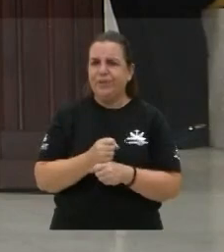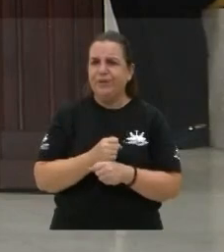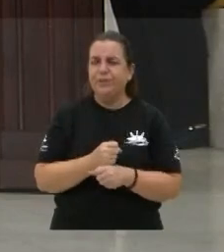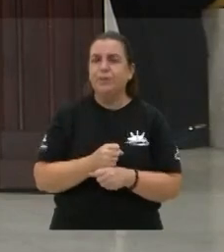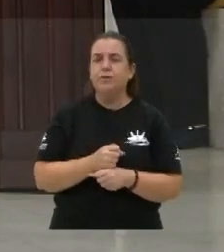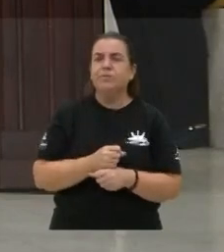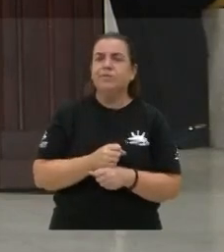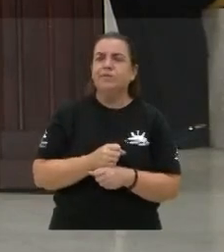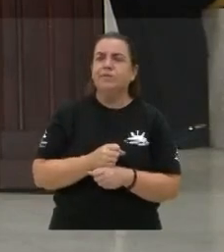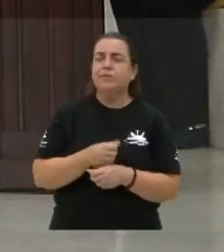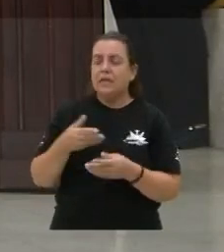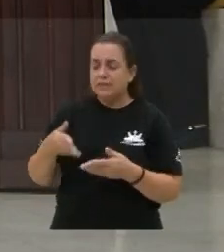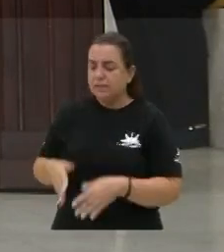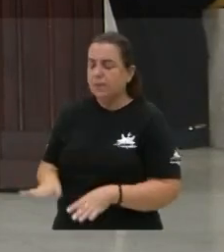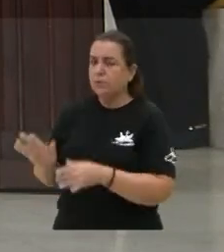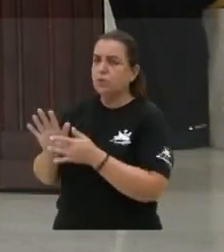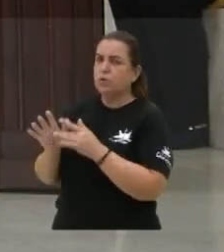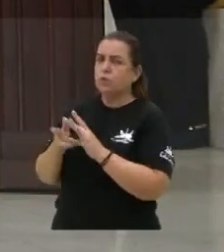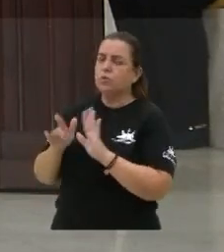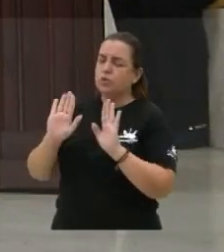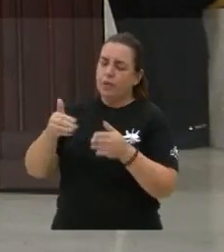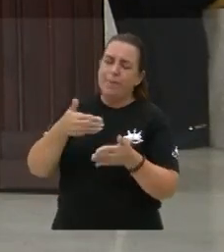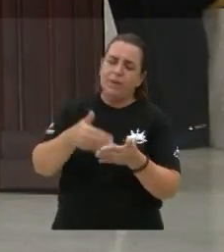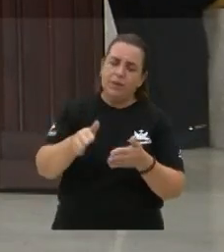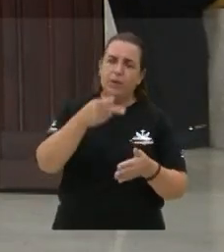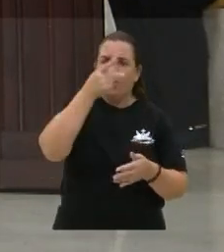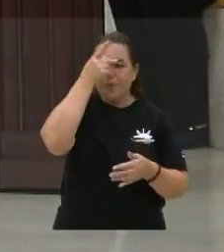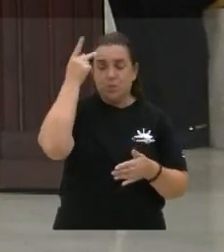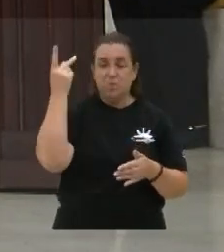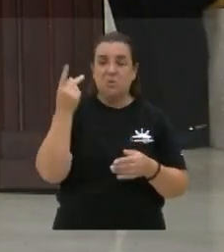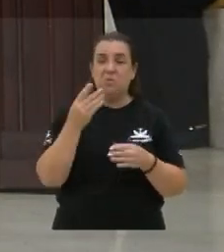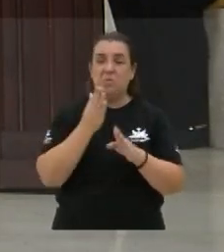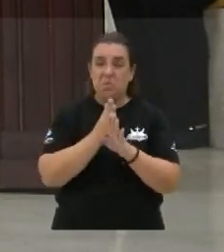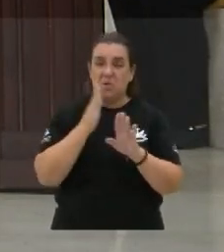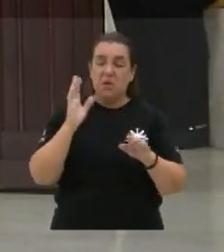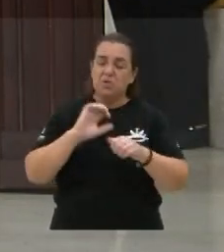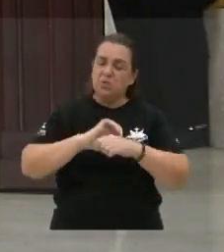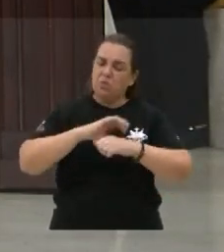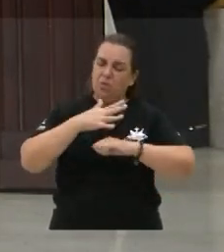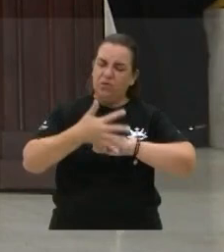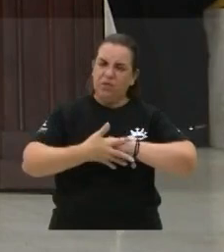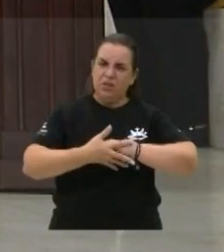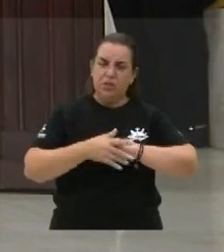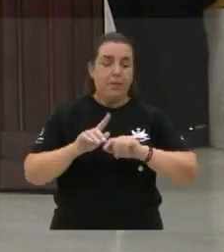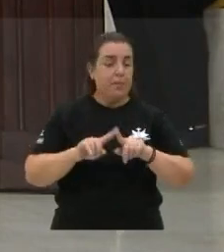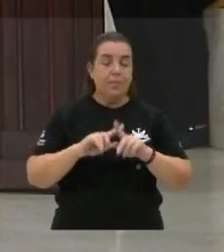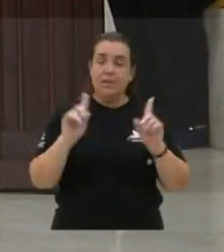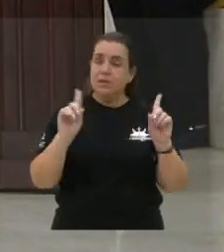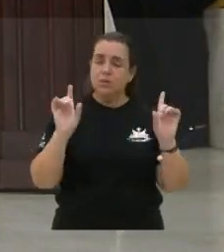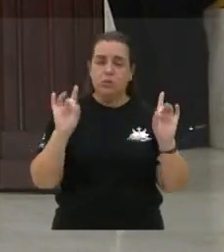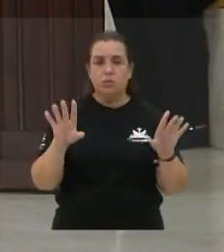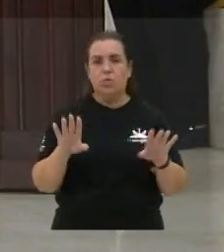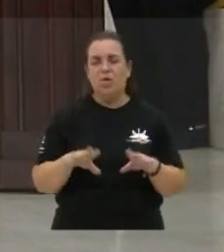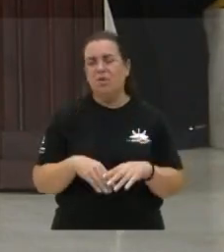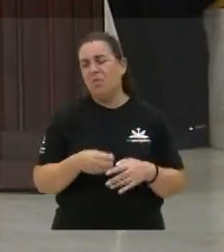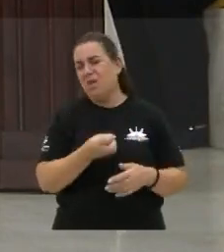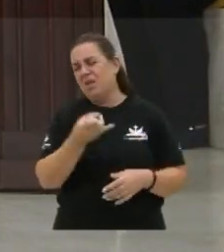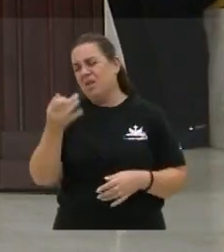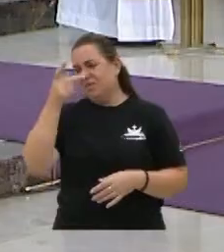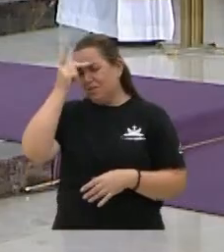onde pessoas irão perder os seus entes queridos pela Covid, mas não é só. Quantos